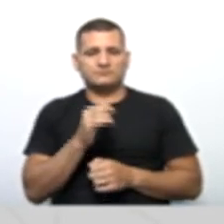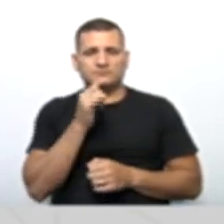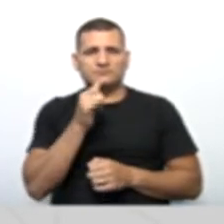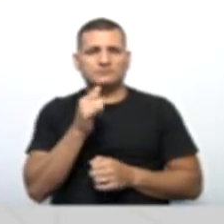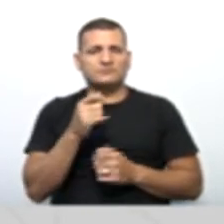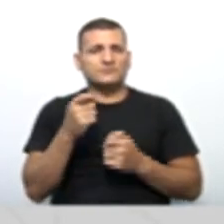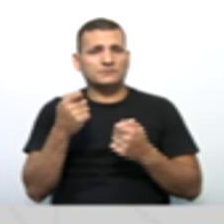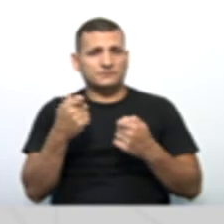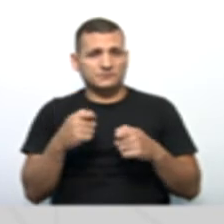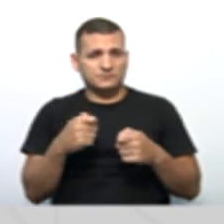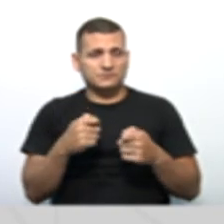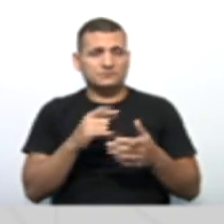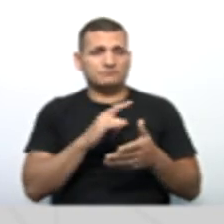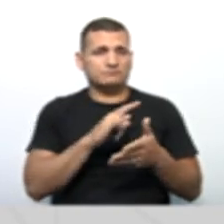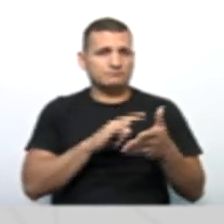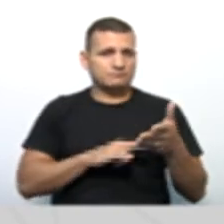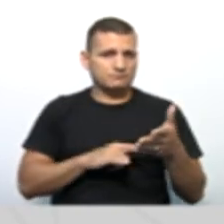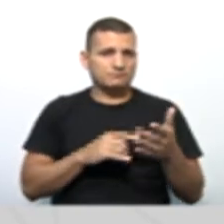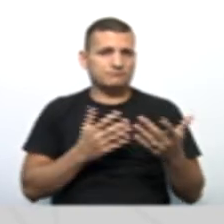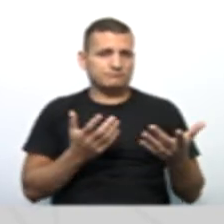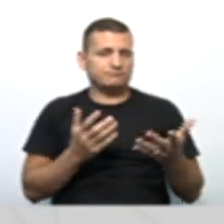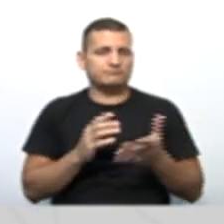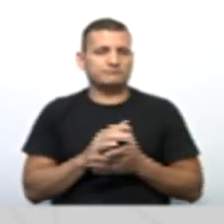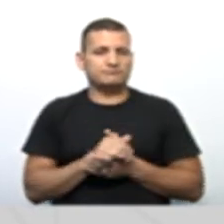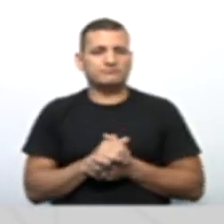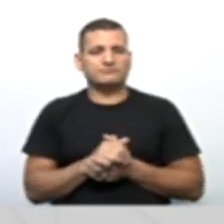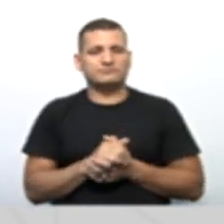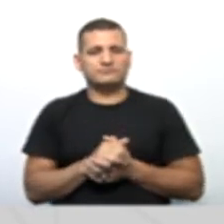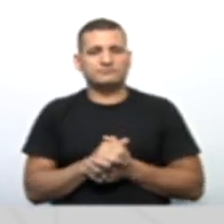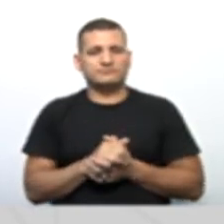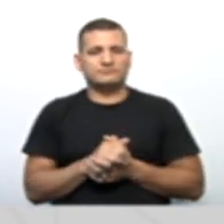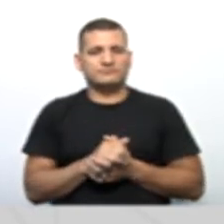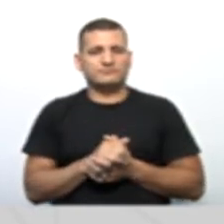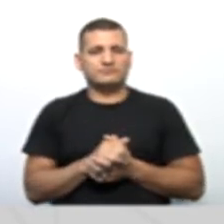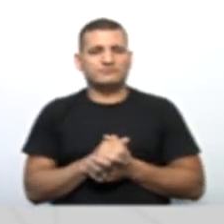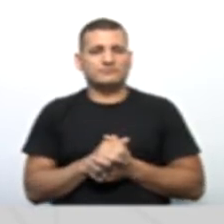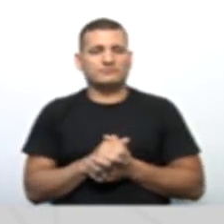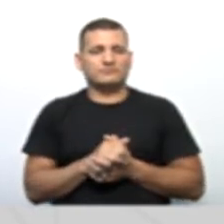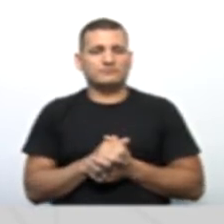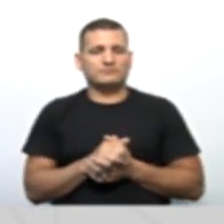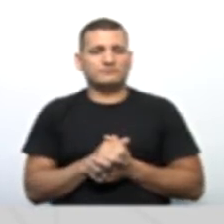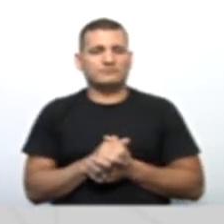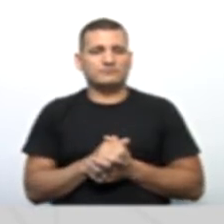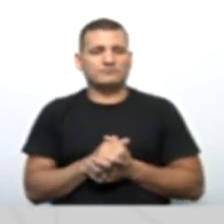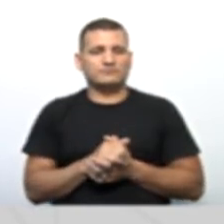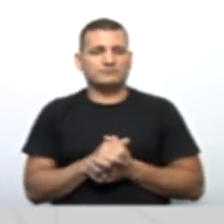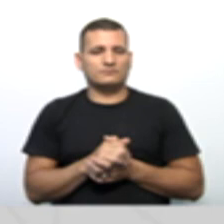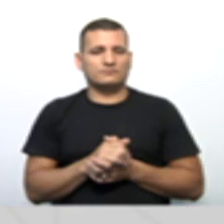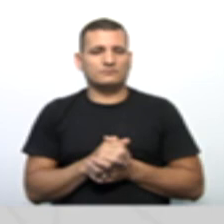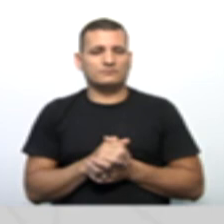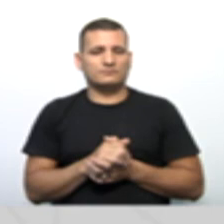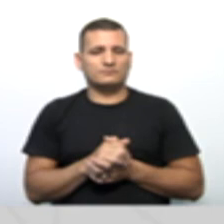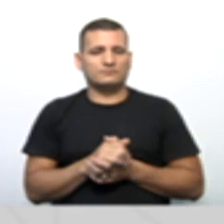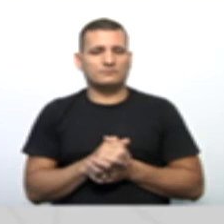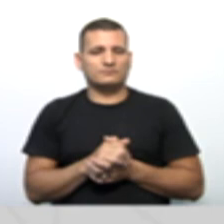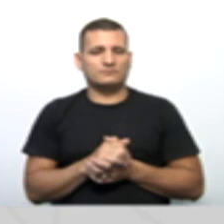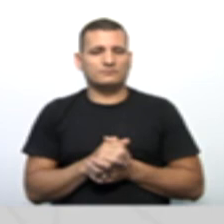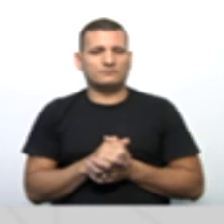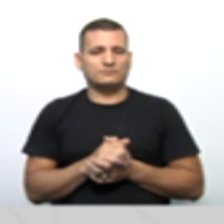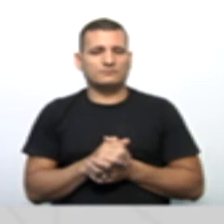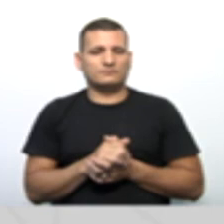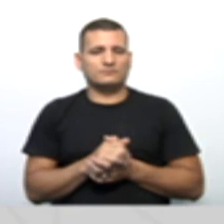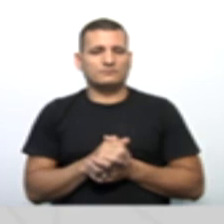tiver vai ser aquela aquela perturbação né pessoal de espigão d'oeste aqui